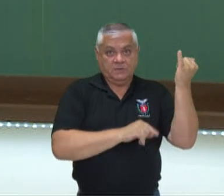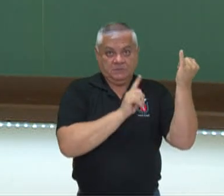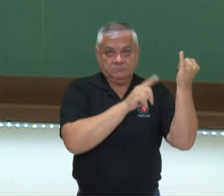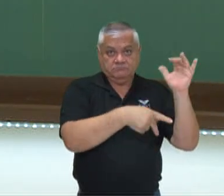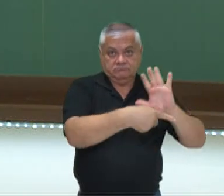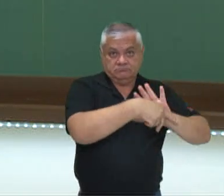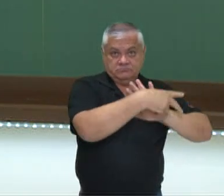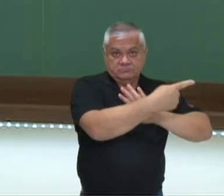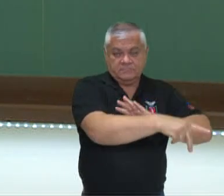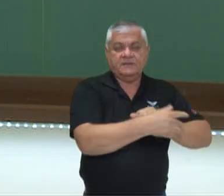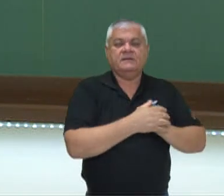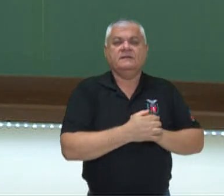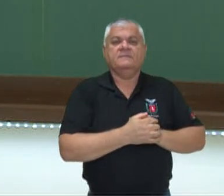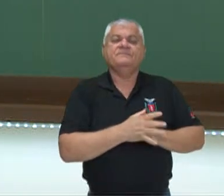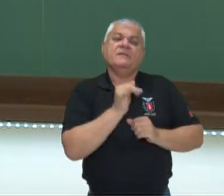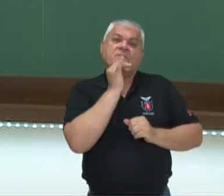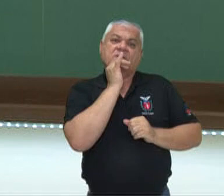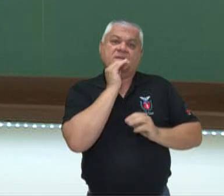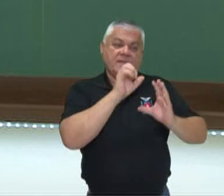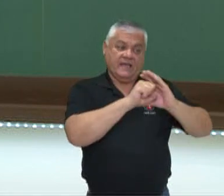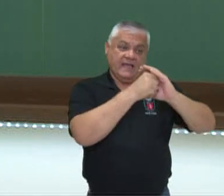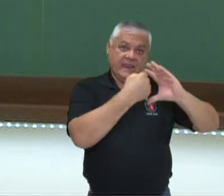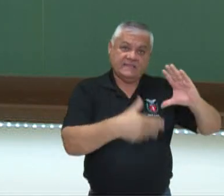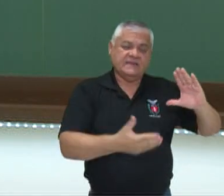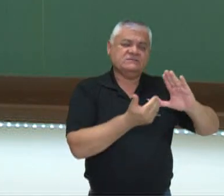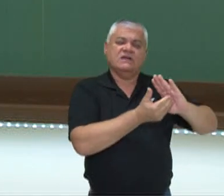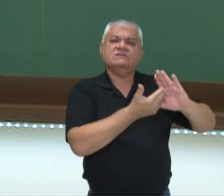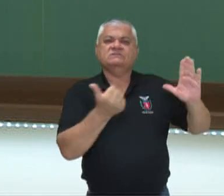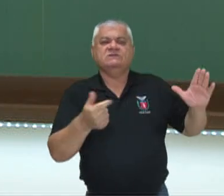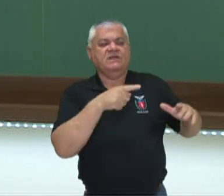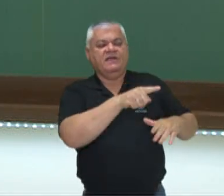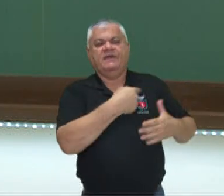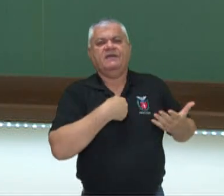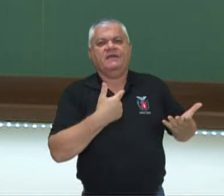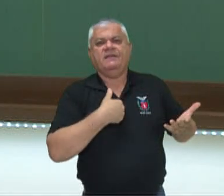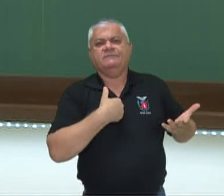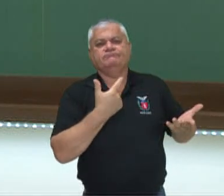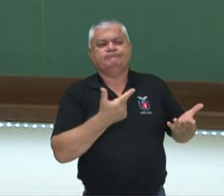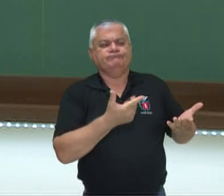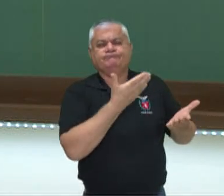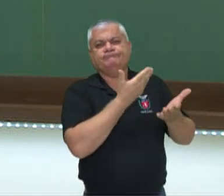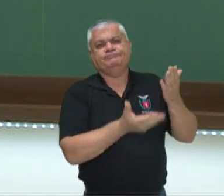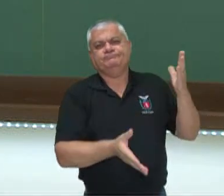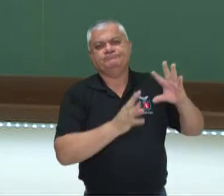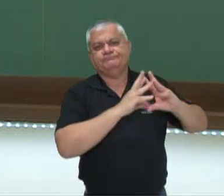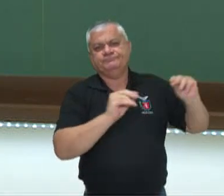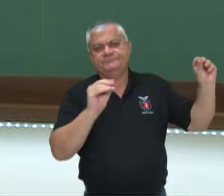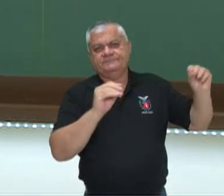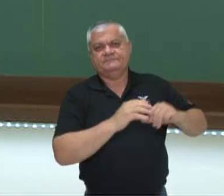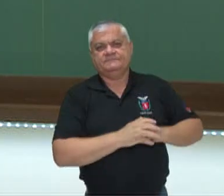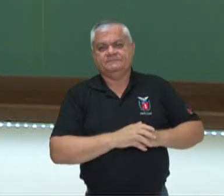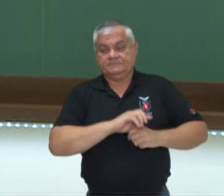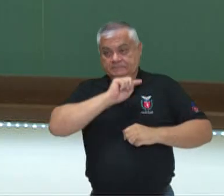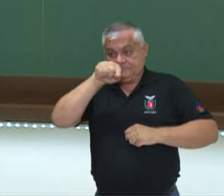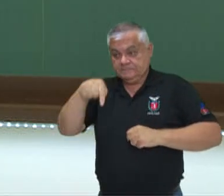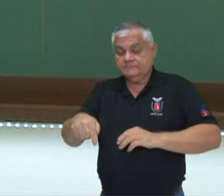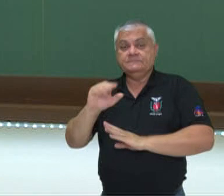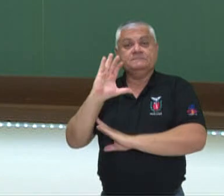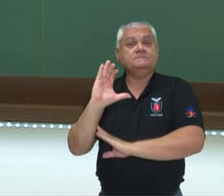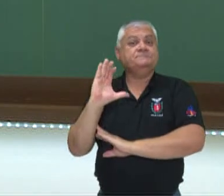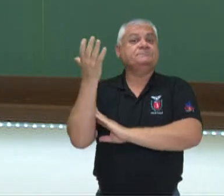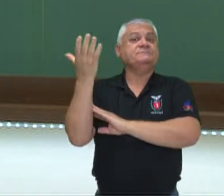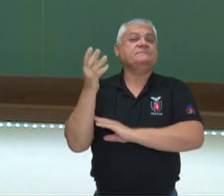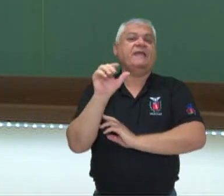objeto, tá? Se essa característica for retirada, ele deixa de ser a própria substância. Já o acidente